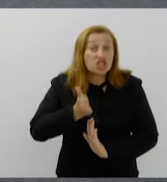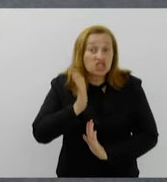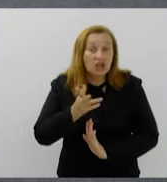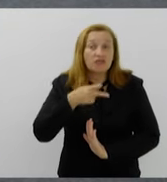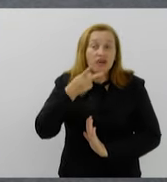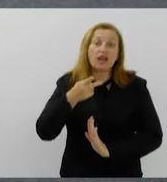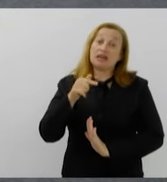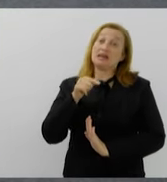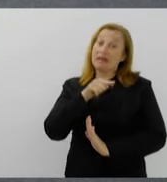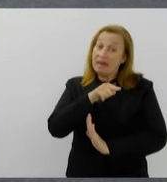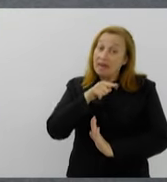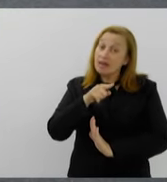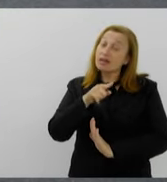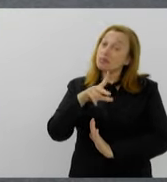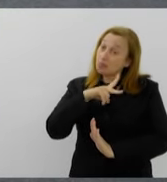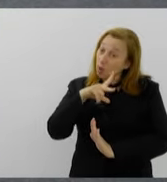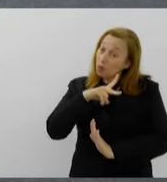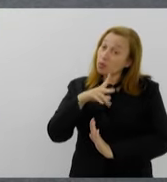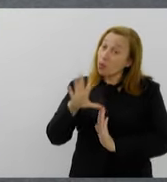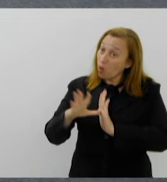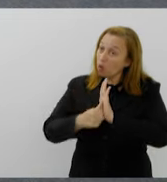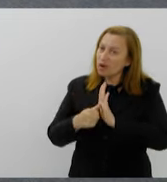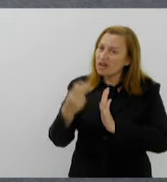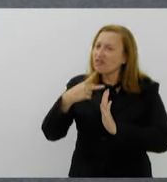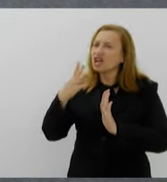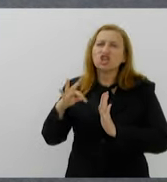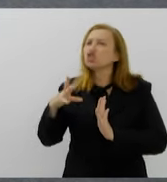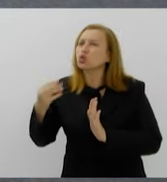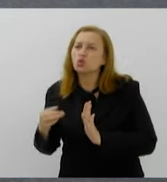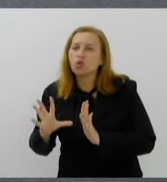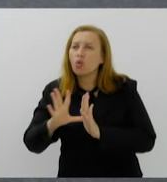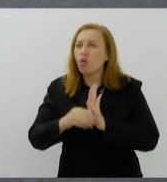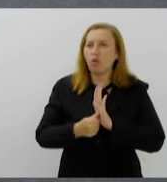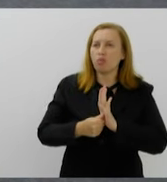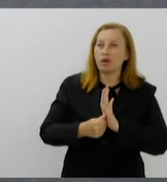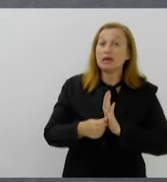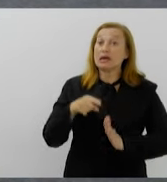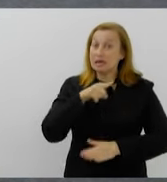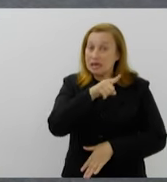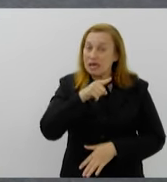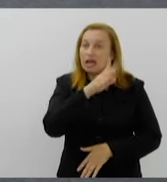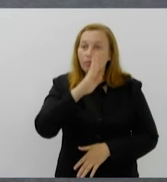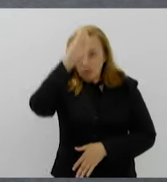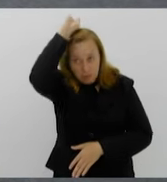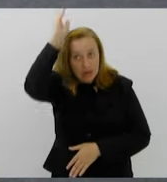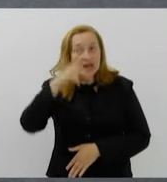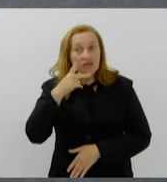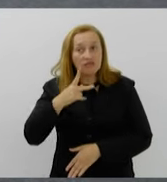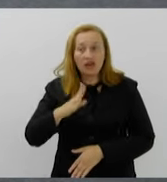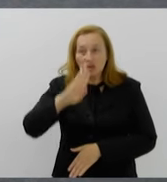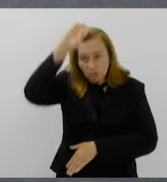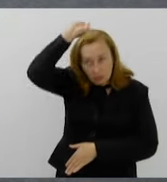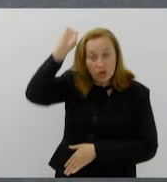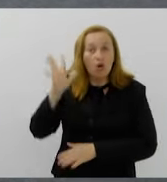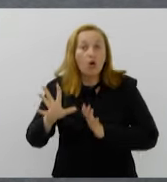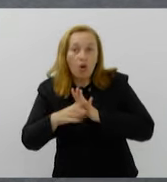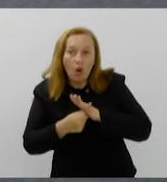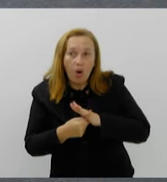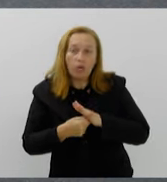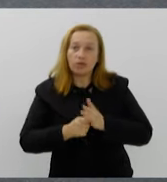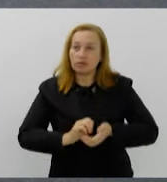ele rouba porque ele fala que todo mundo rouba ele é bombeiro ele fala aqui que os bombeiros roubam as